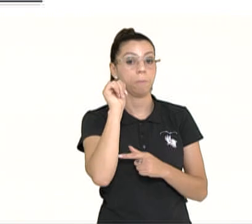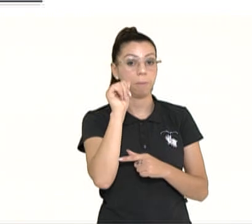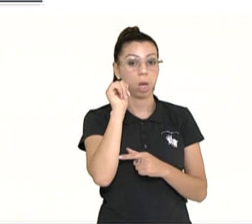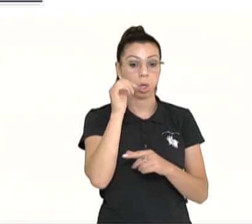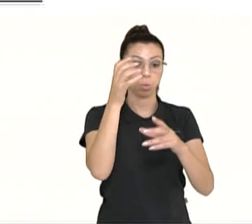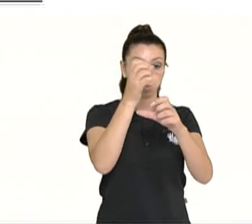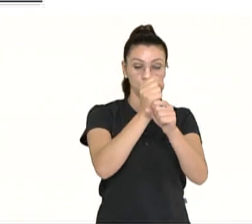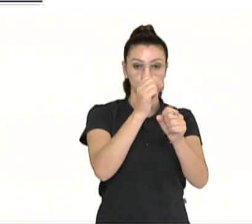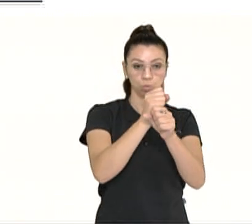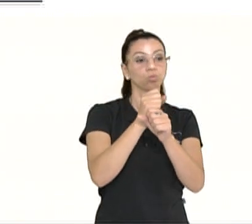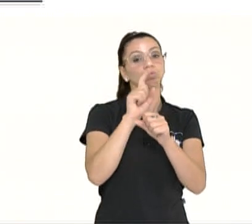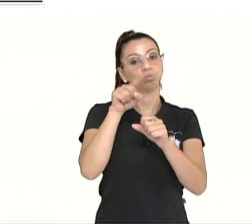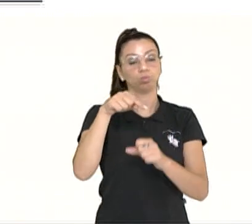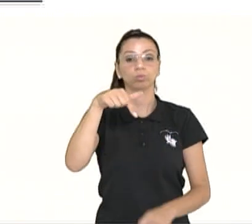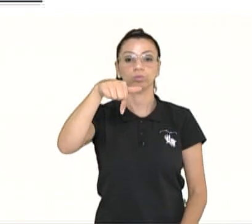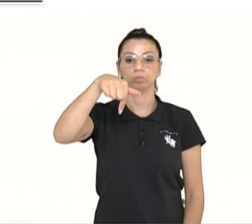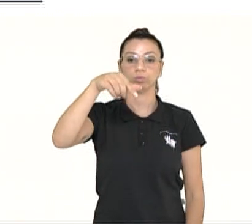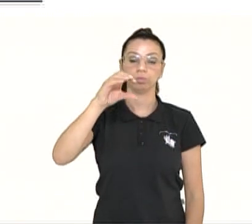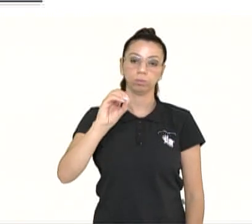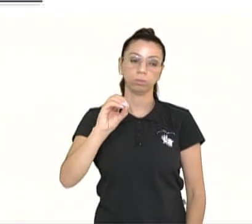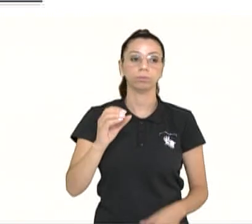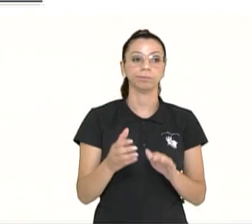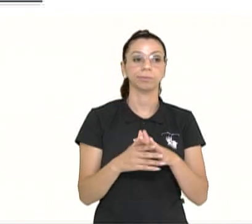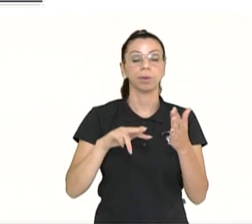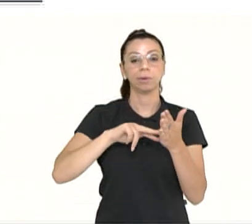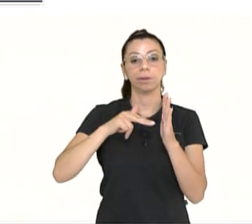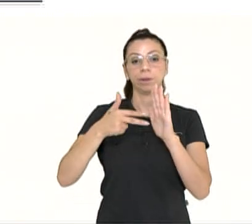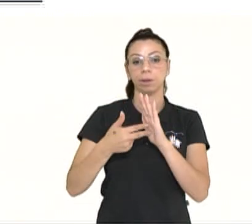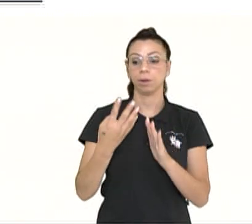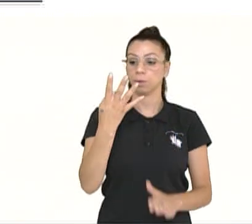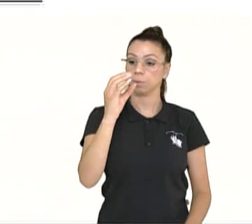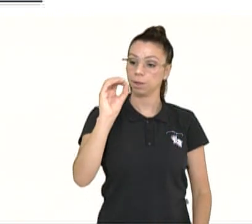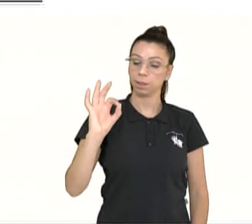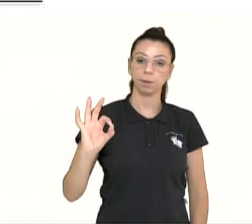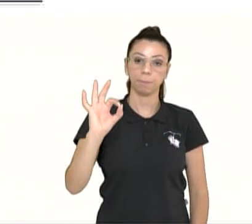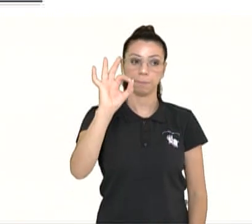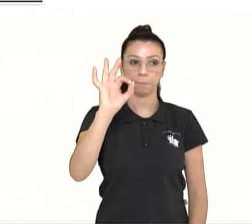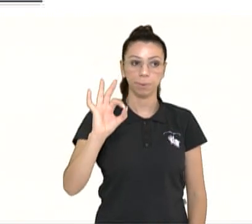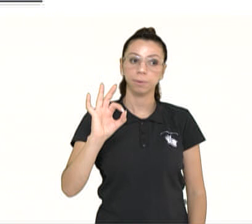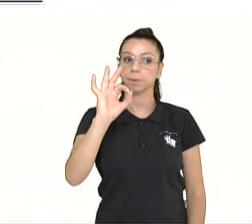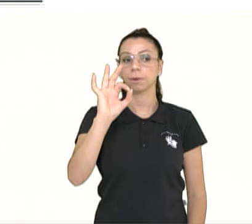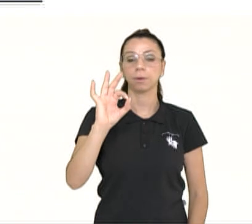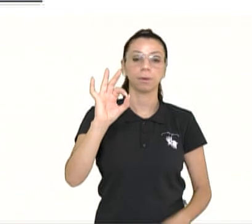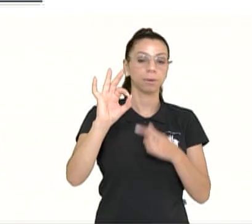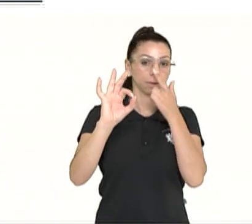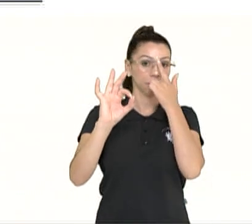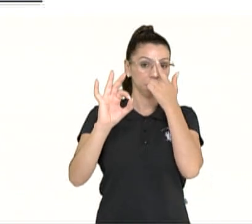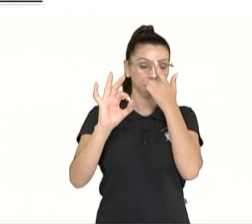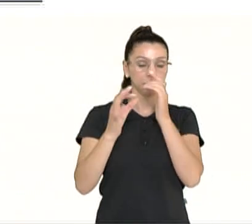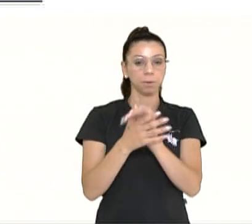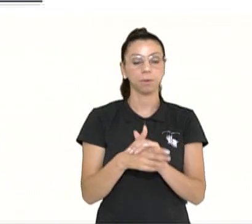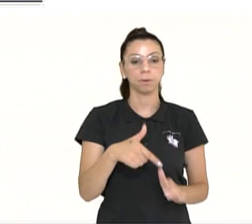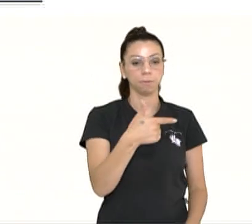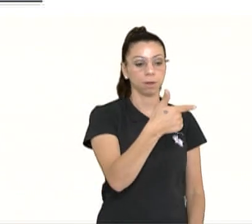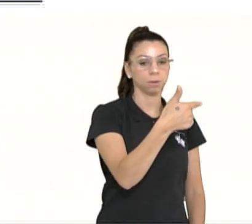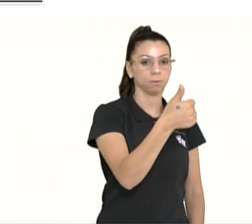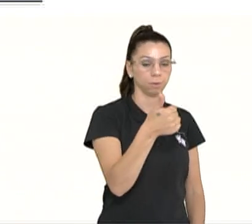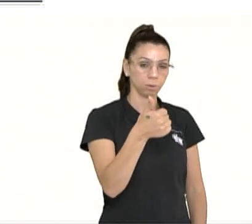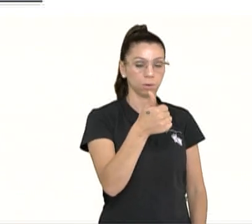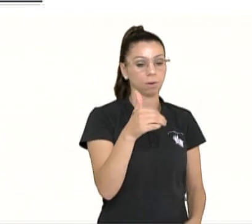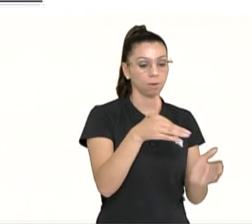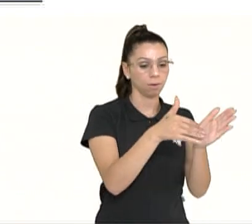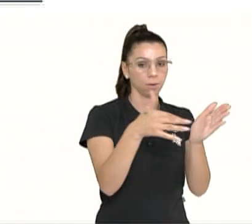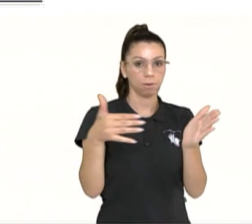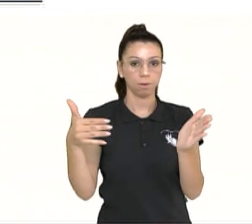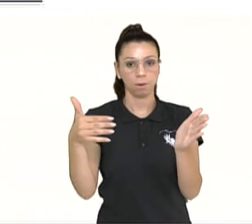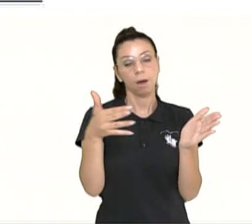é 70, e que 40% delas estão nessa faixa aqui, que vai de 21 a 25